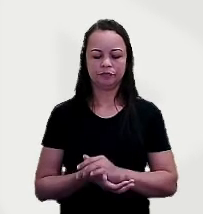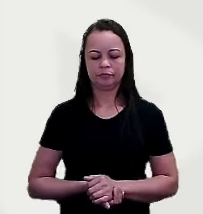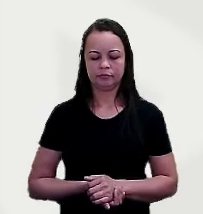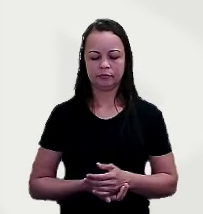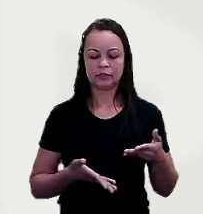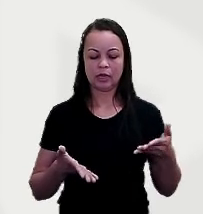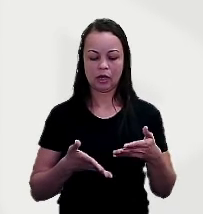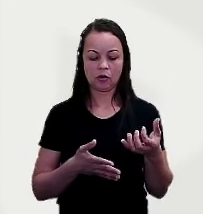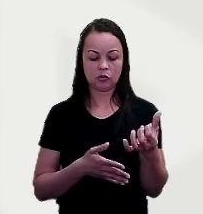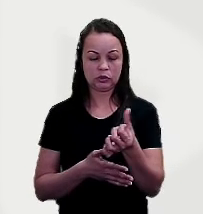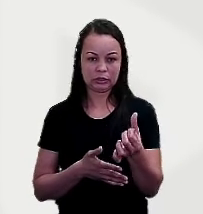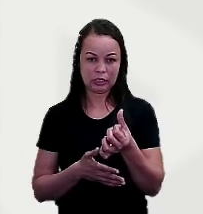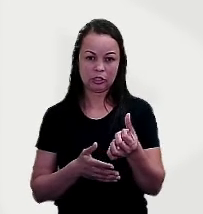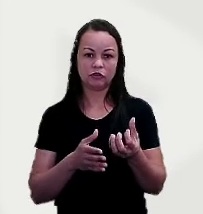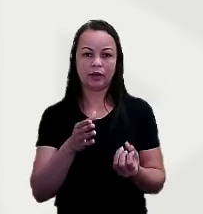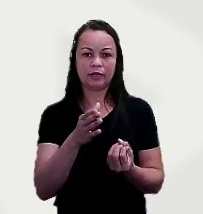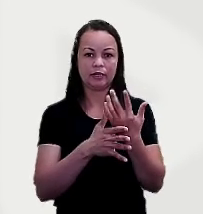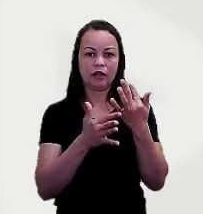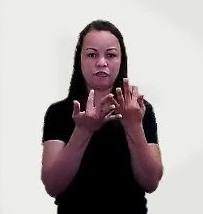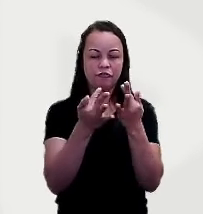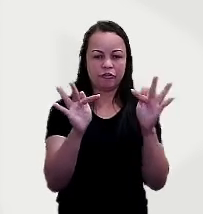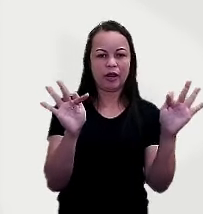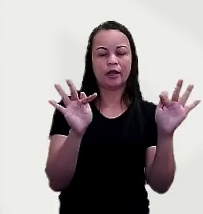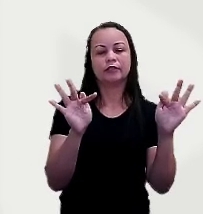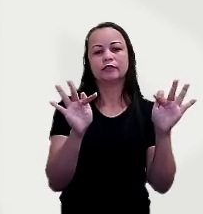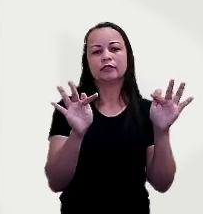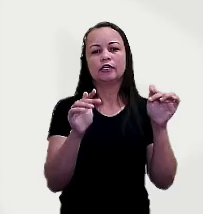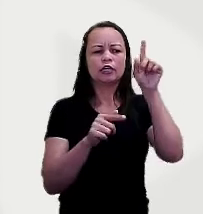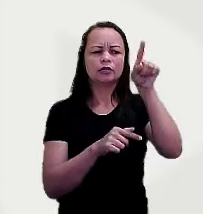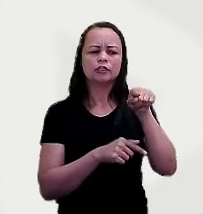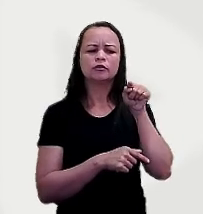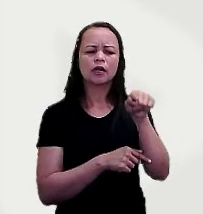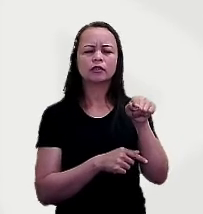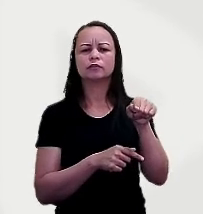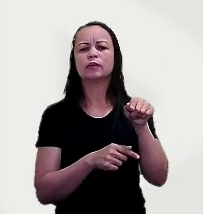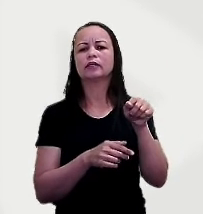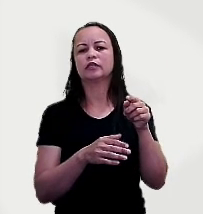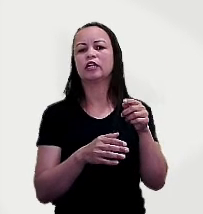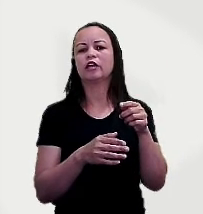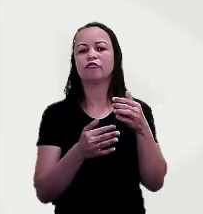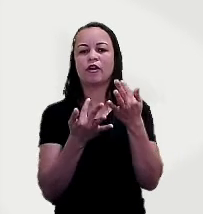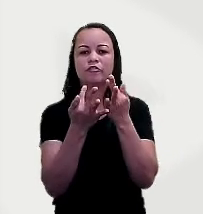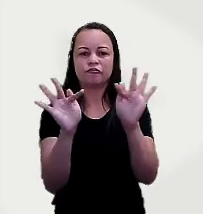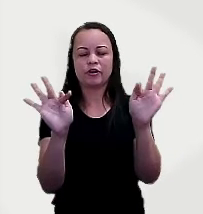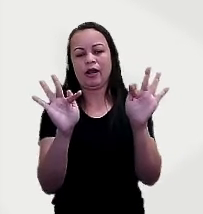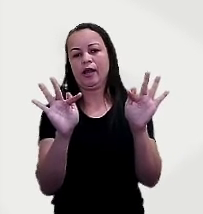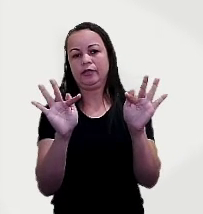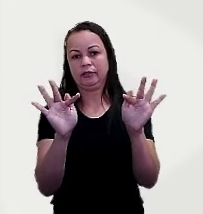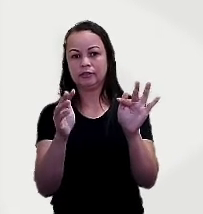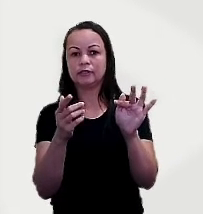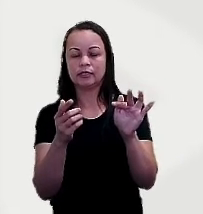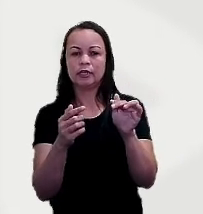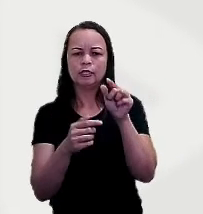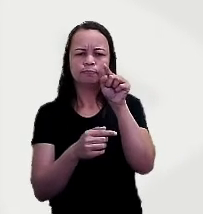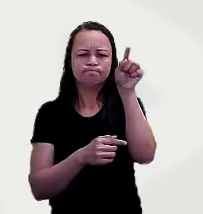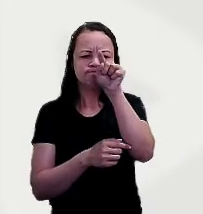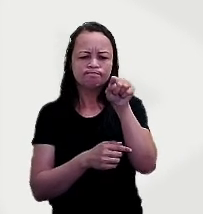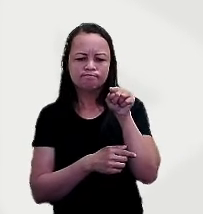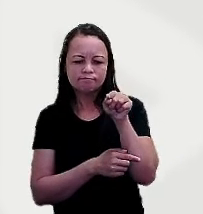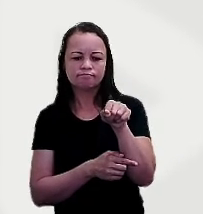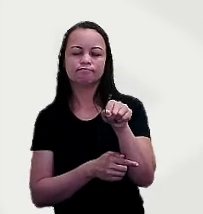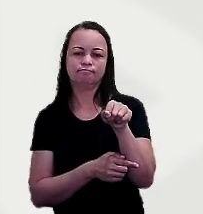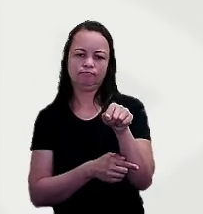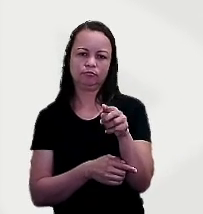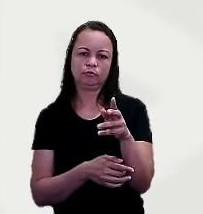frases exclamativas e frases interrogativas. A gente já estudou sobre frase